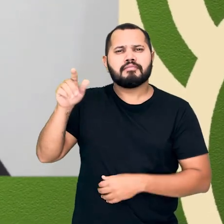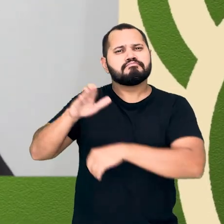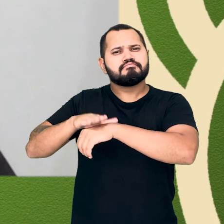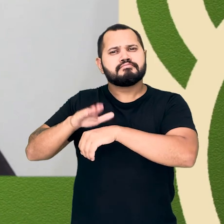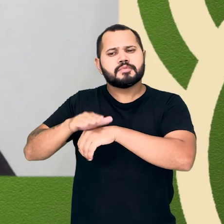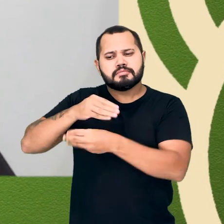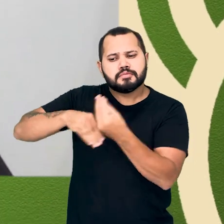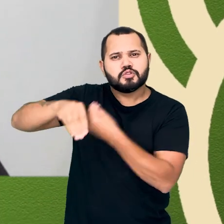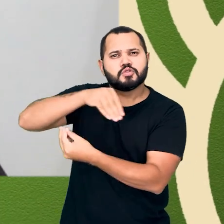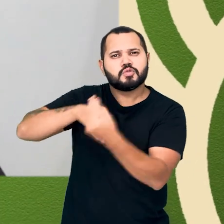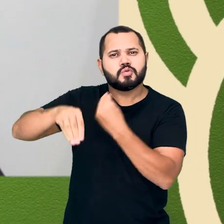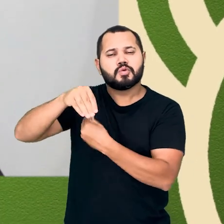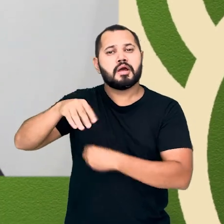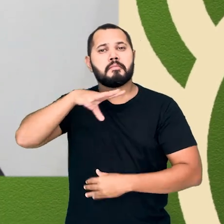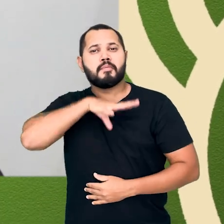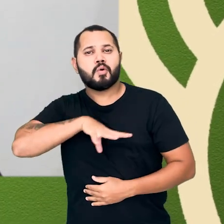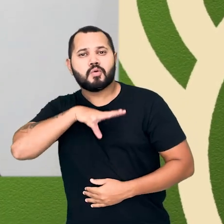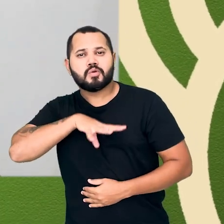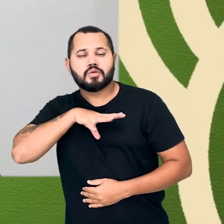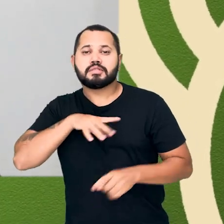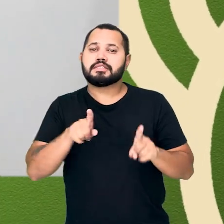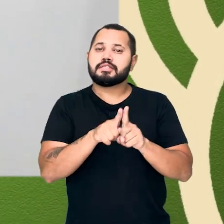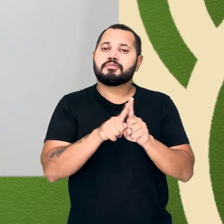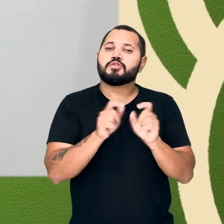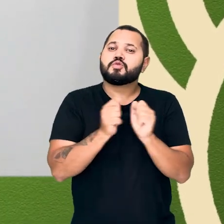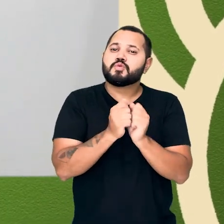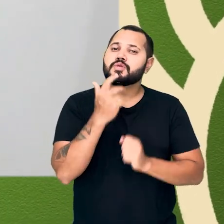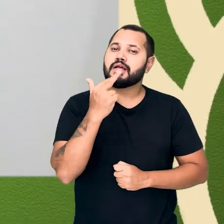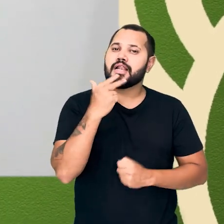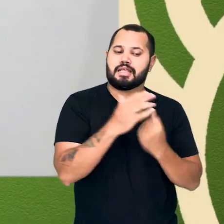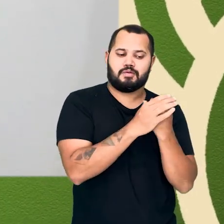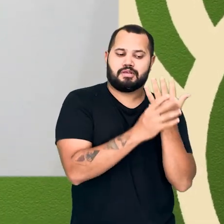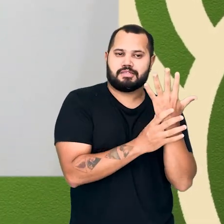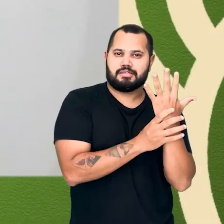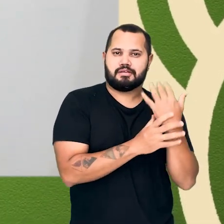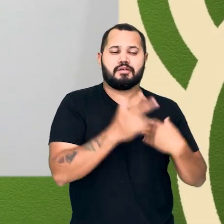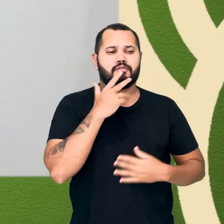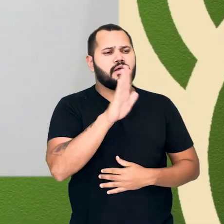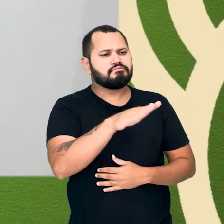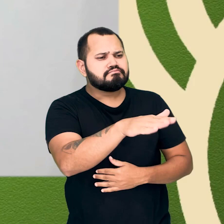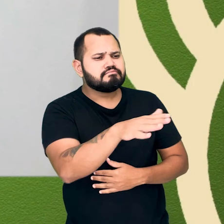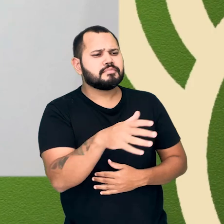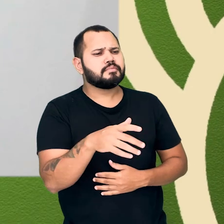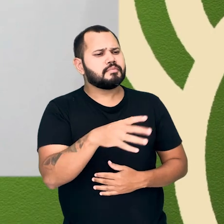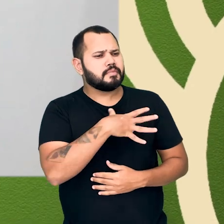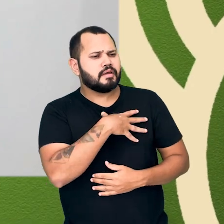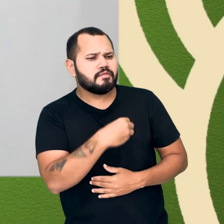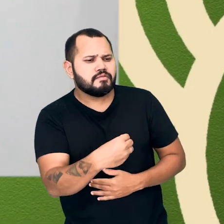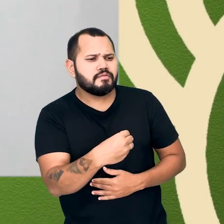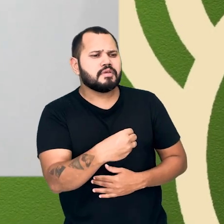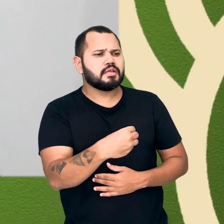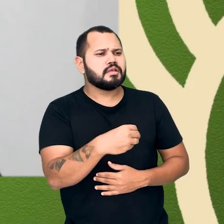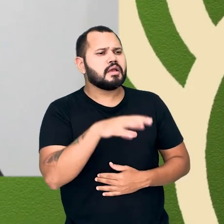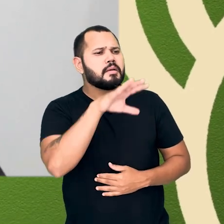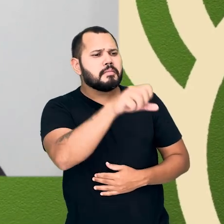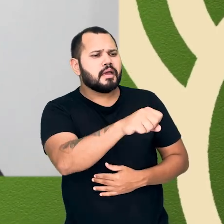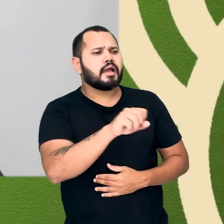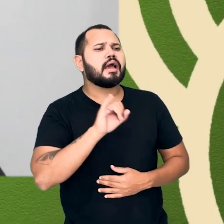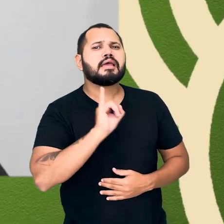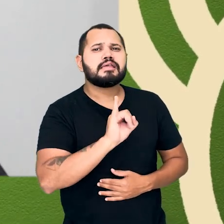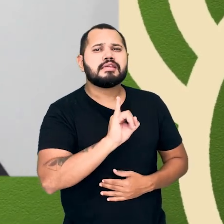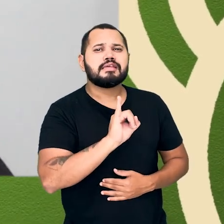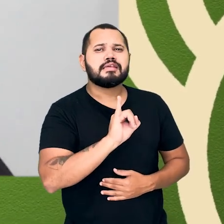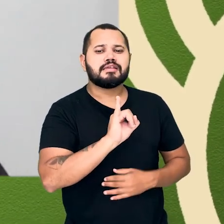faz essa mistura, tanto da língua portuguesa quanto do sateré-maué. E ela fala bem assim, minha filha,